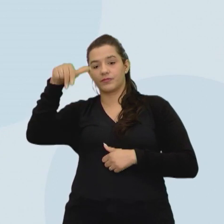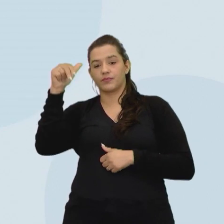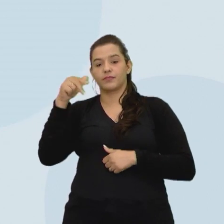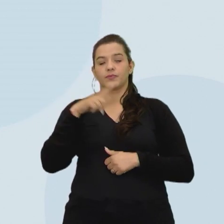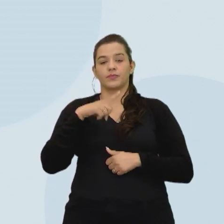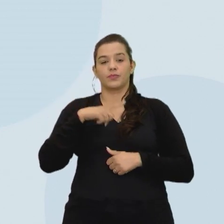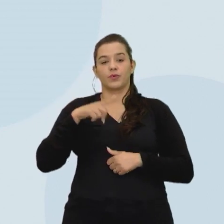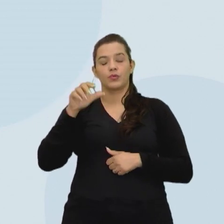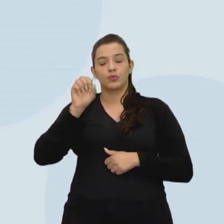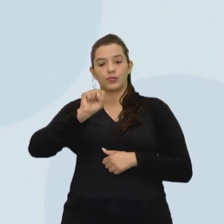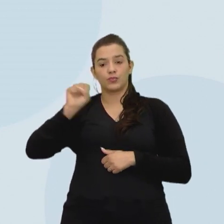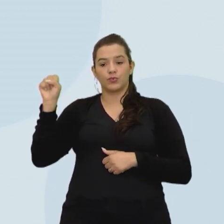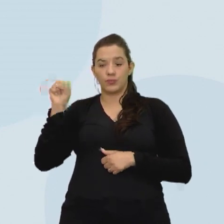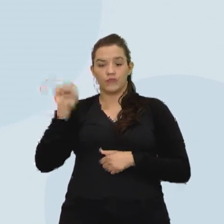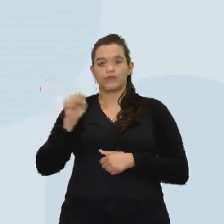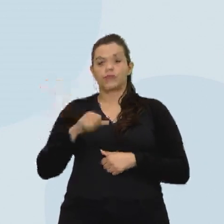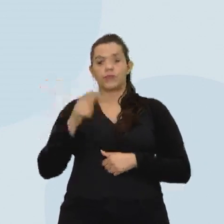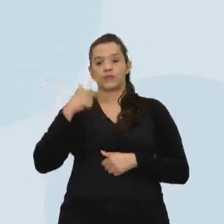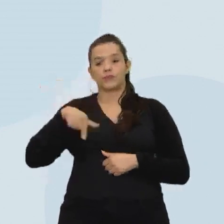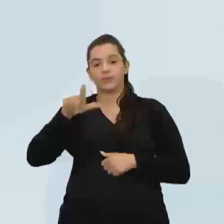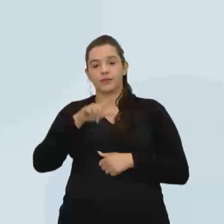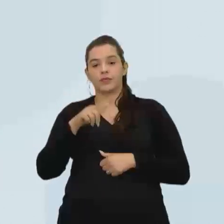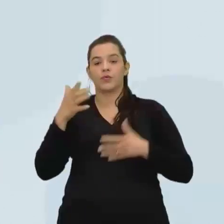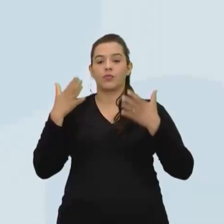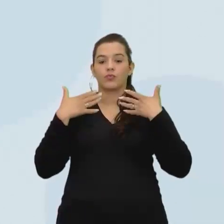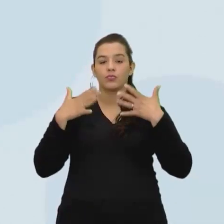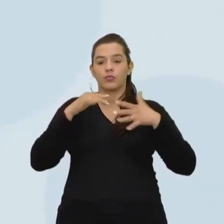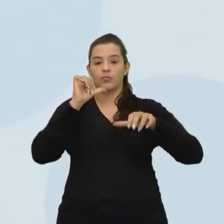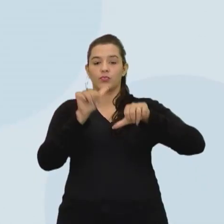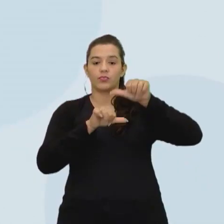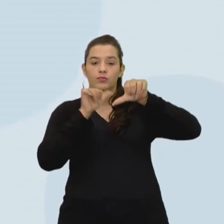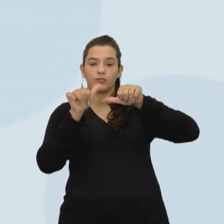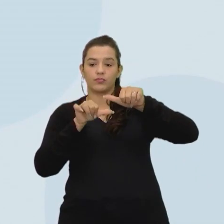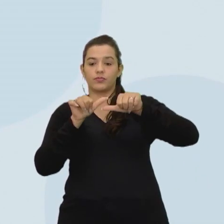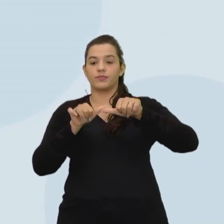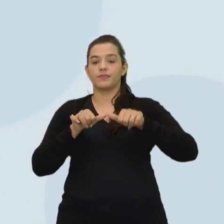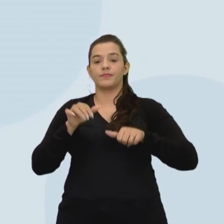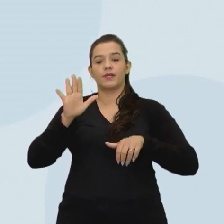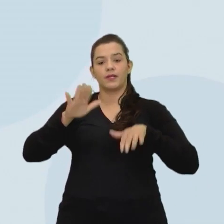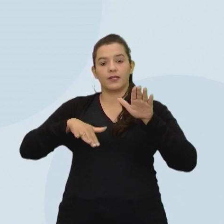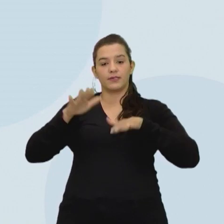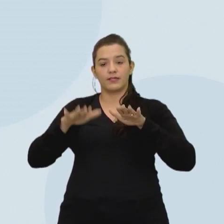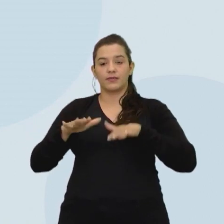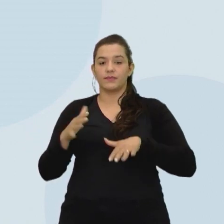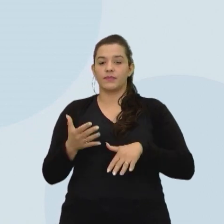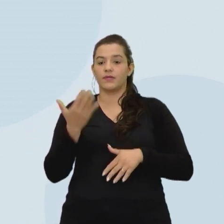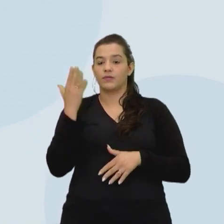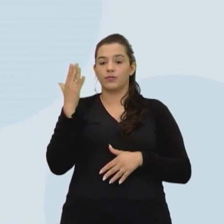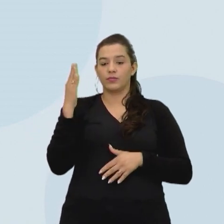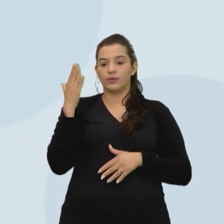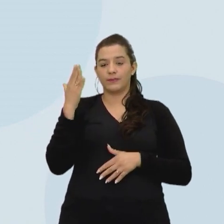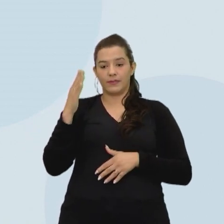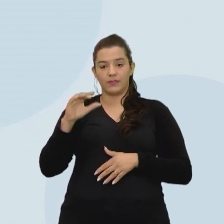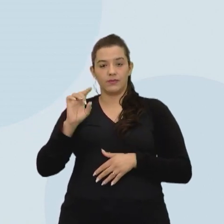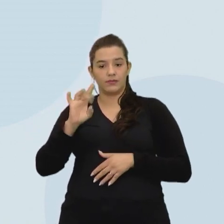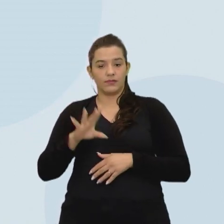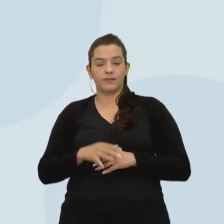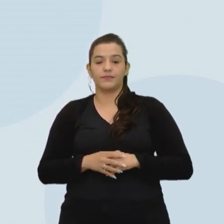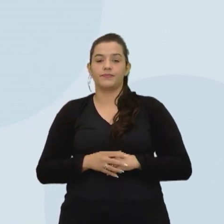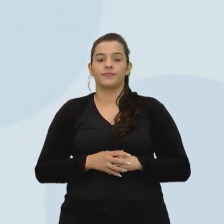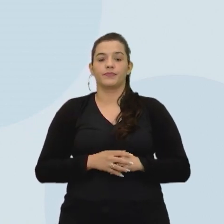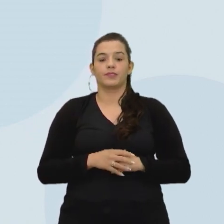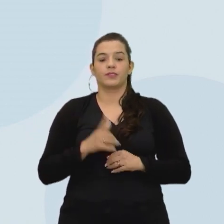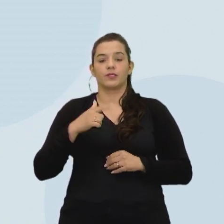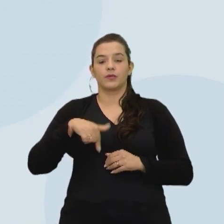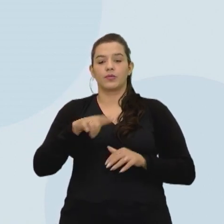com o hemisfério sul, com a questão aí dos climas do continente africano, né? Parece um espelho, né? A gente fala isso nas aulas de geografia